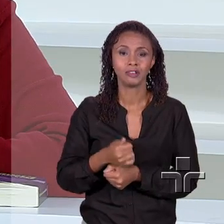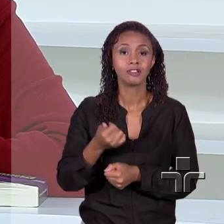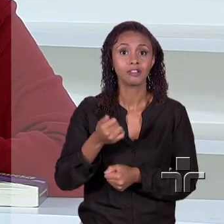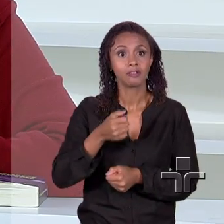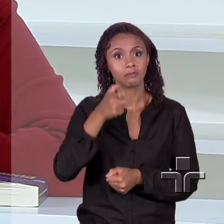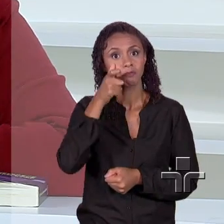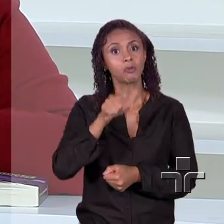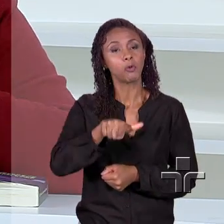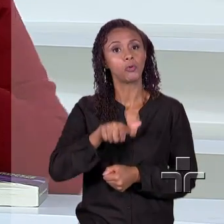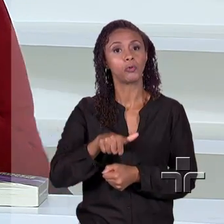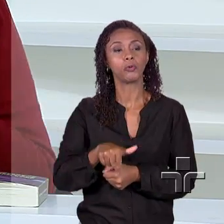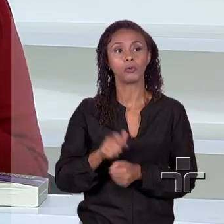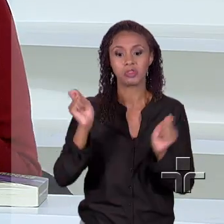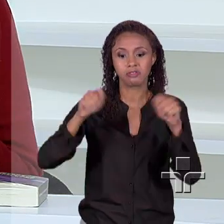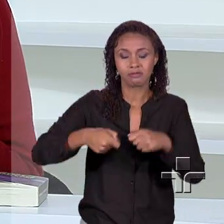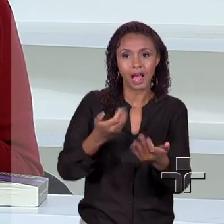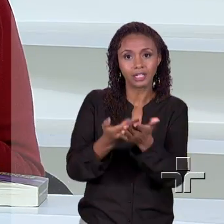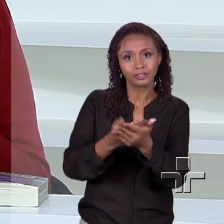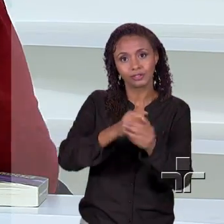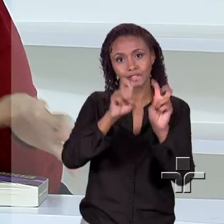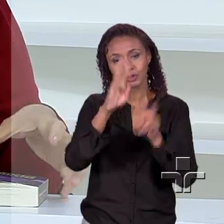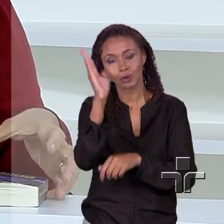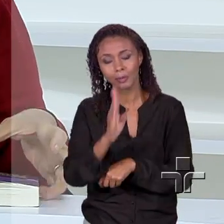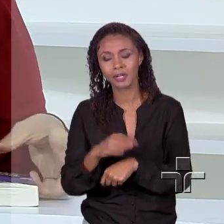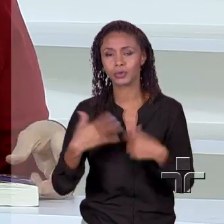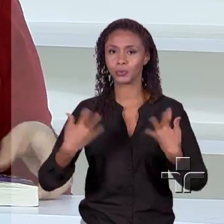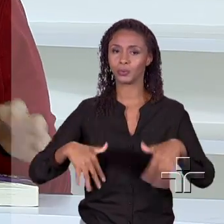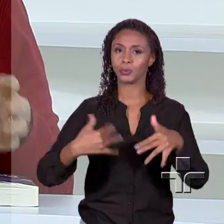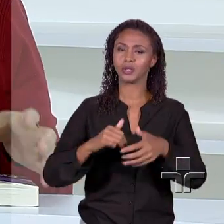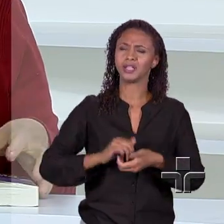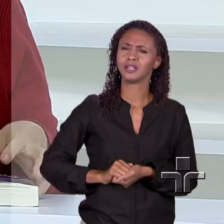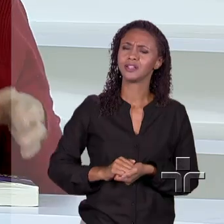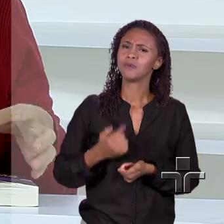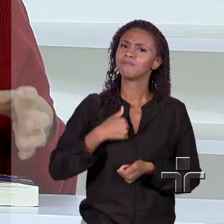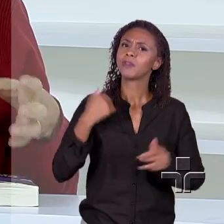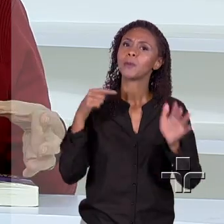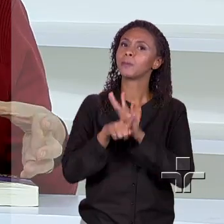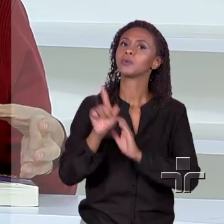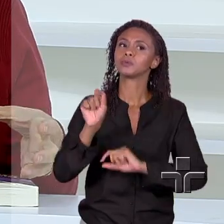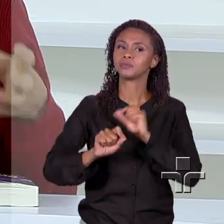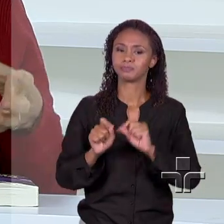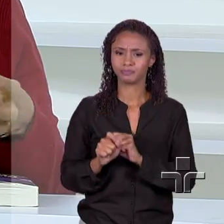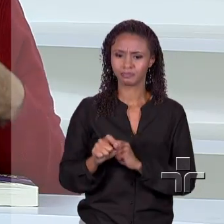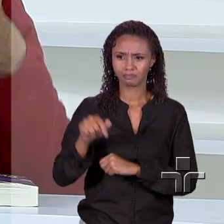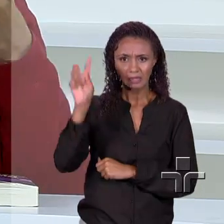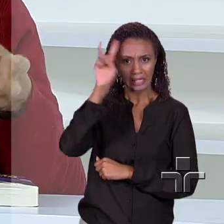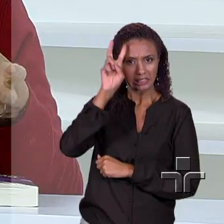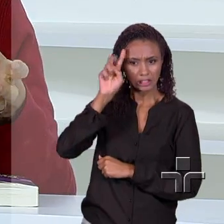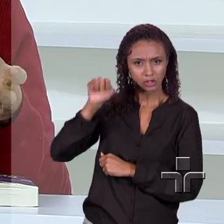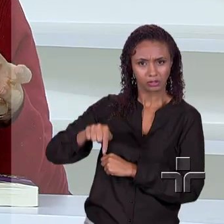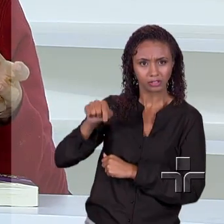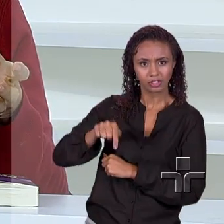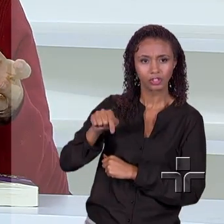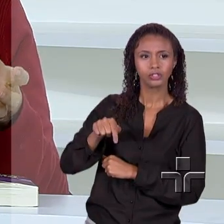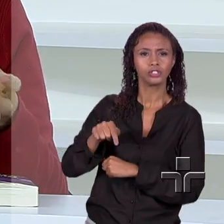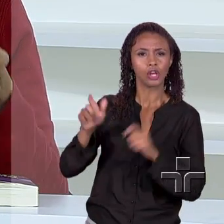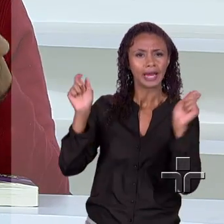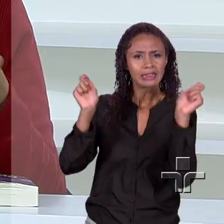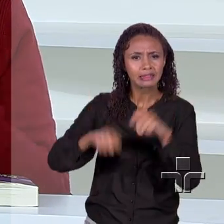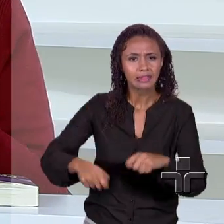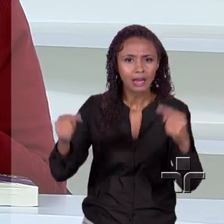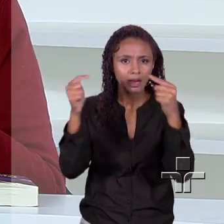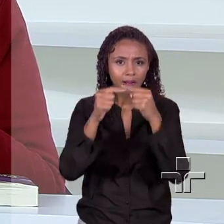estudo sobre o Brasil. Então, a minha pergunta é, como uma história como essa, viva e rica, cabe nesses arquivos? A